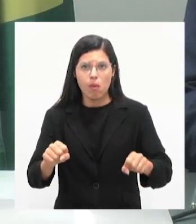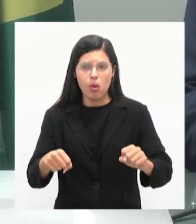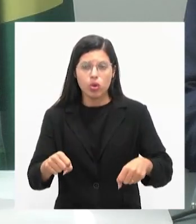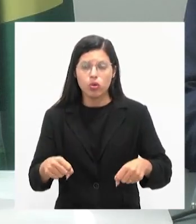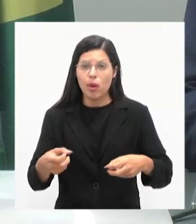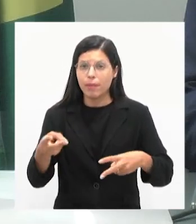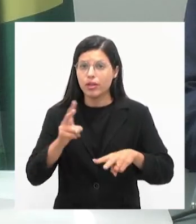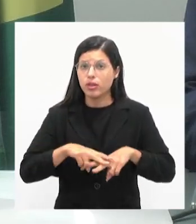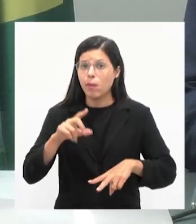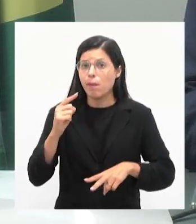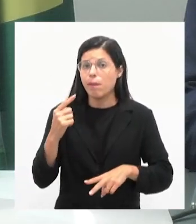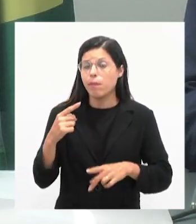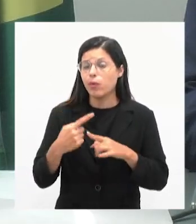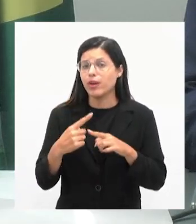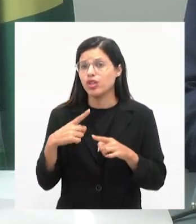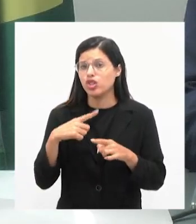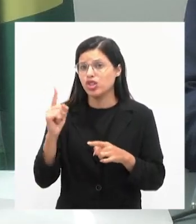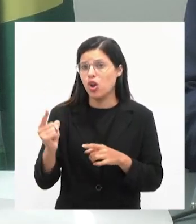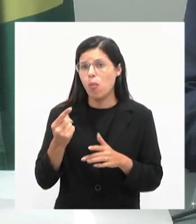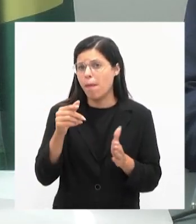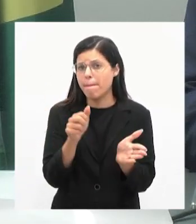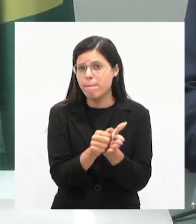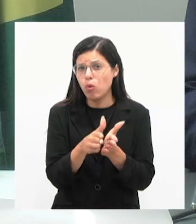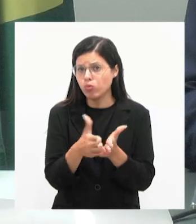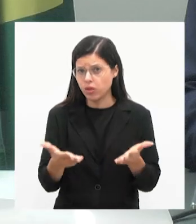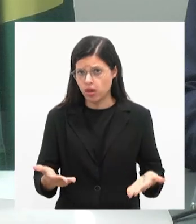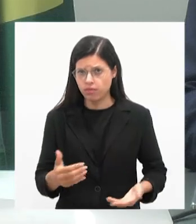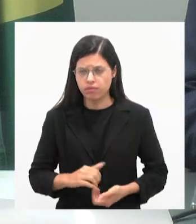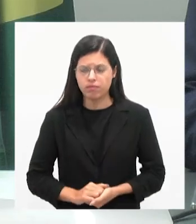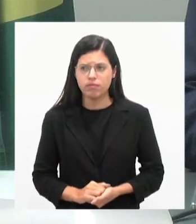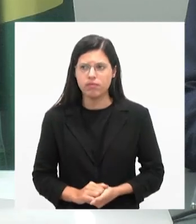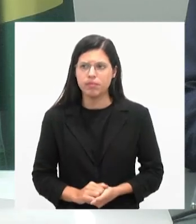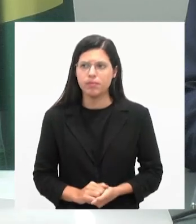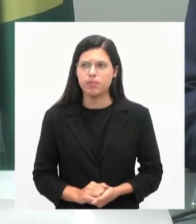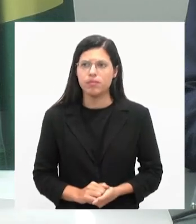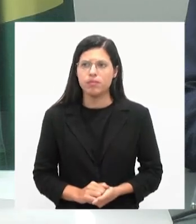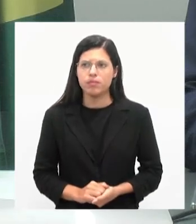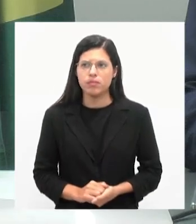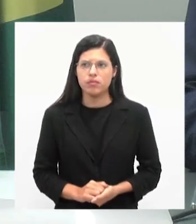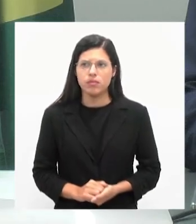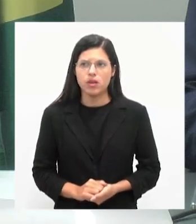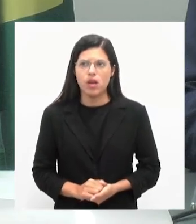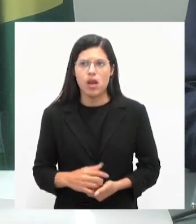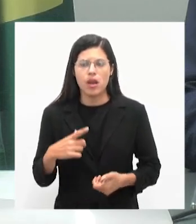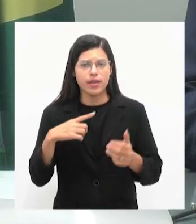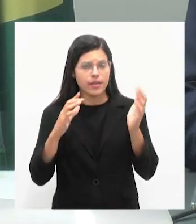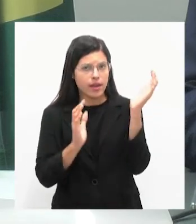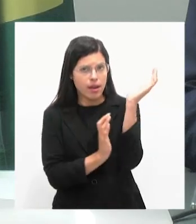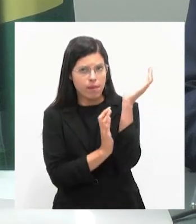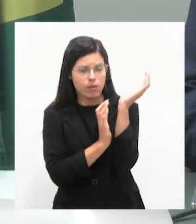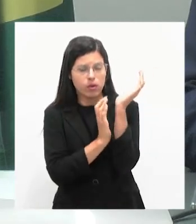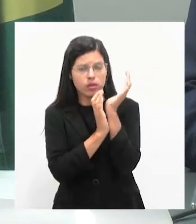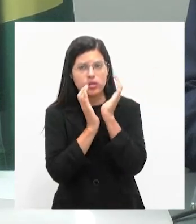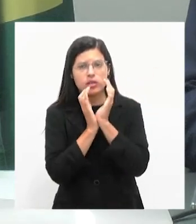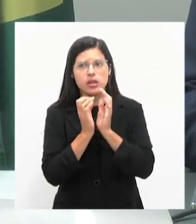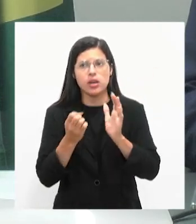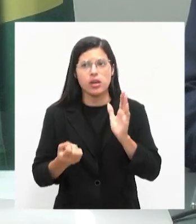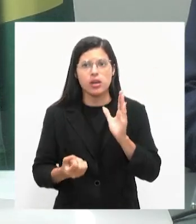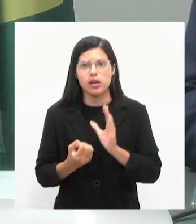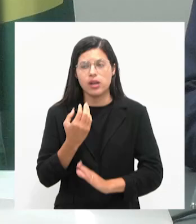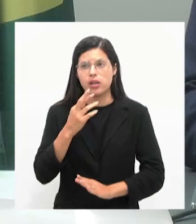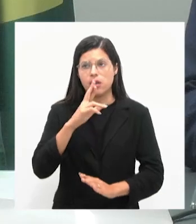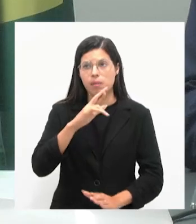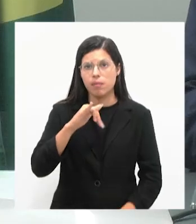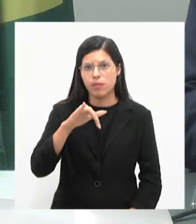multa. A polícia apreendeu a moto porque tinha uma multa. E aí, começa a esbarrar na burocracia criada pelo Rio Parque, desse sujeito